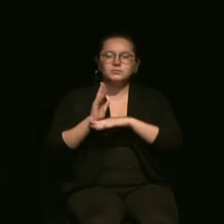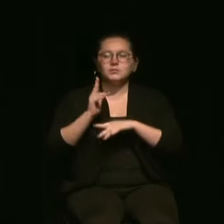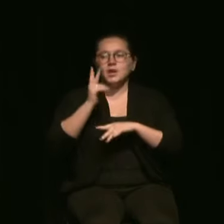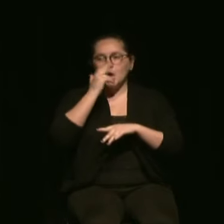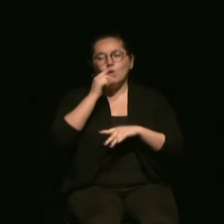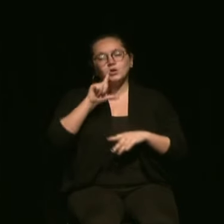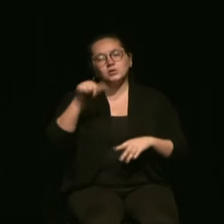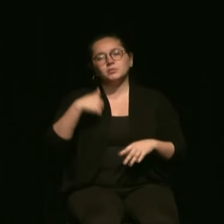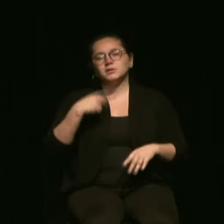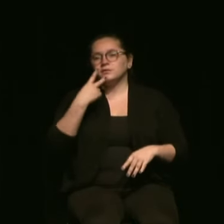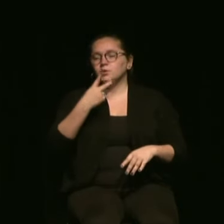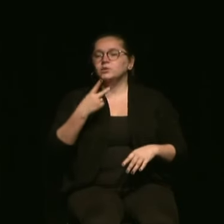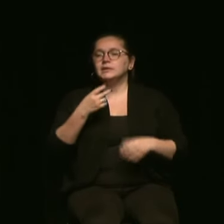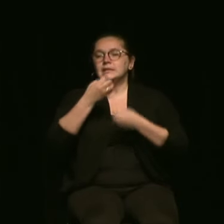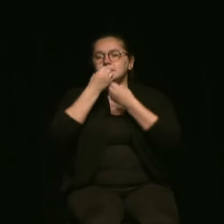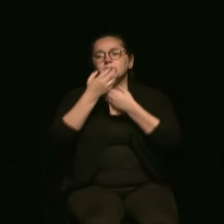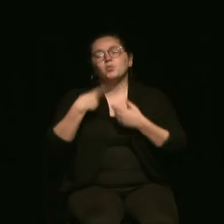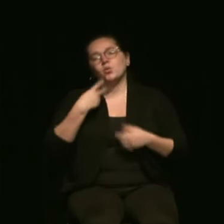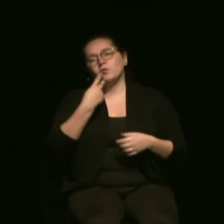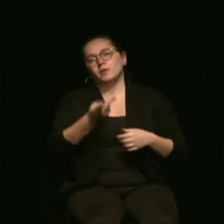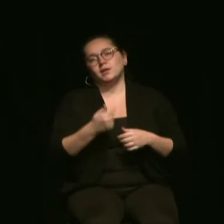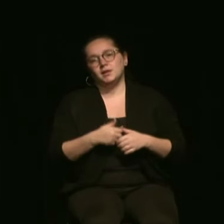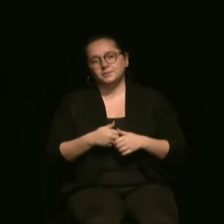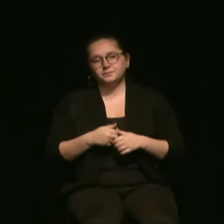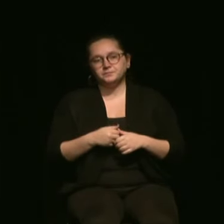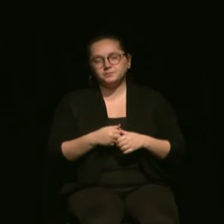que eu falei. Né? A crueldade